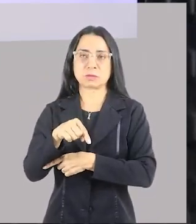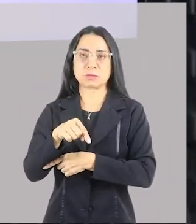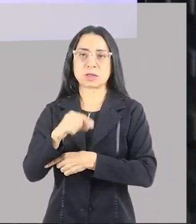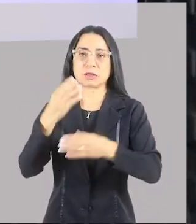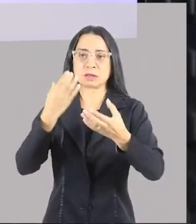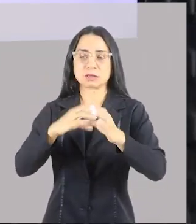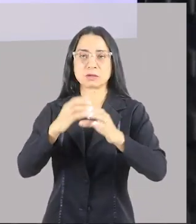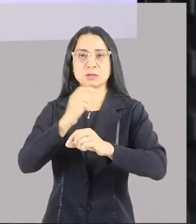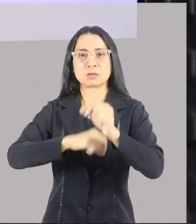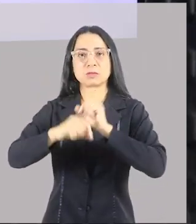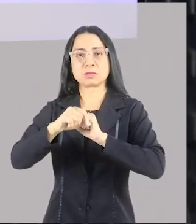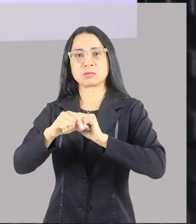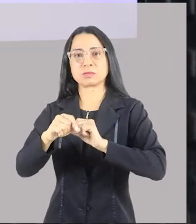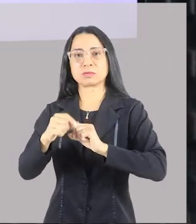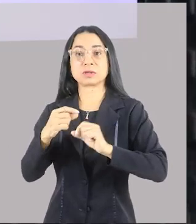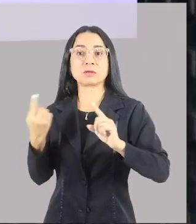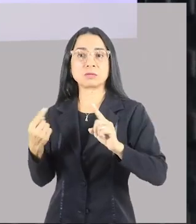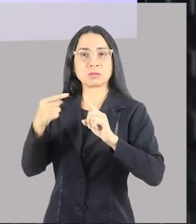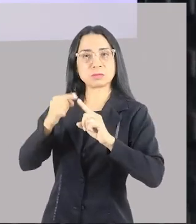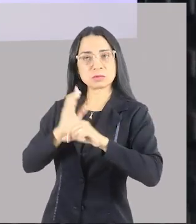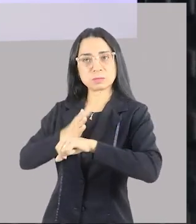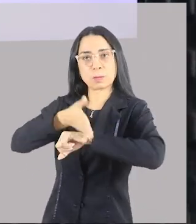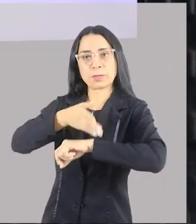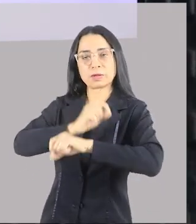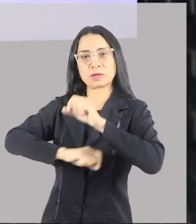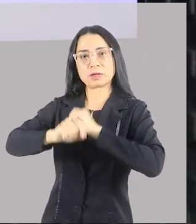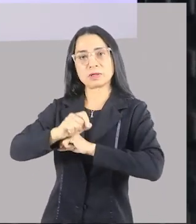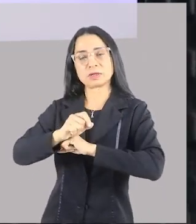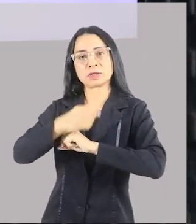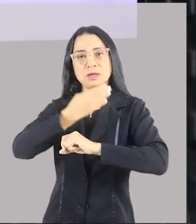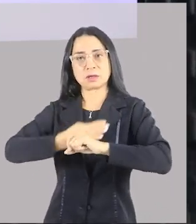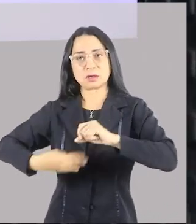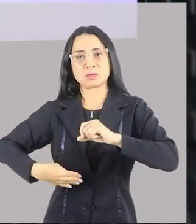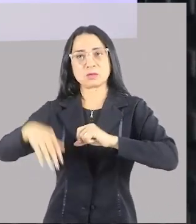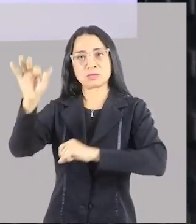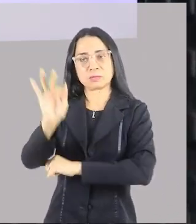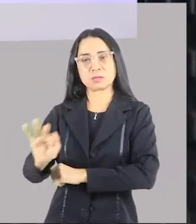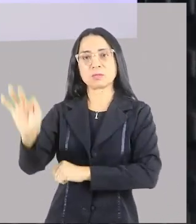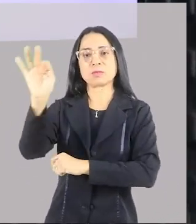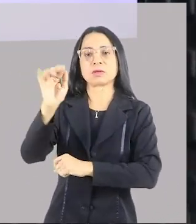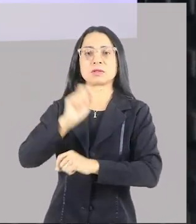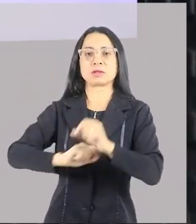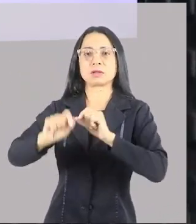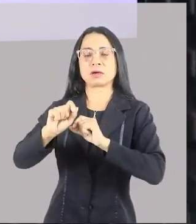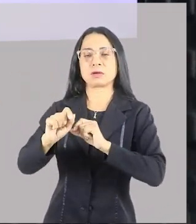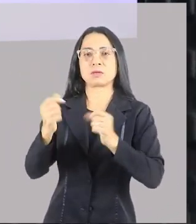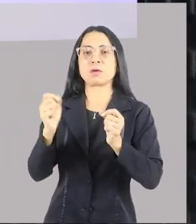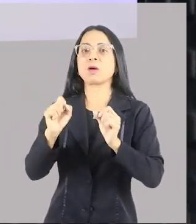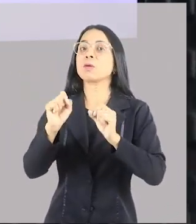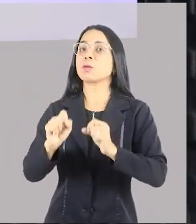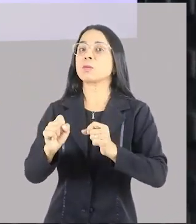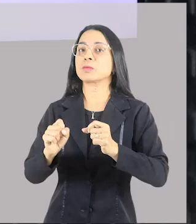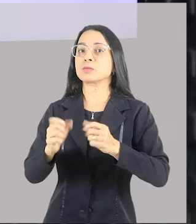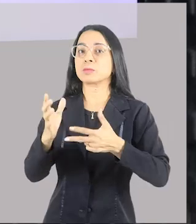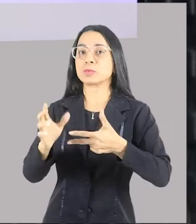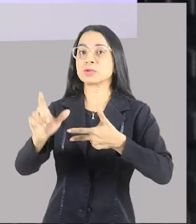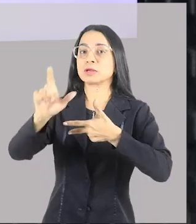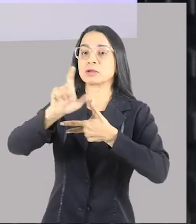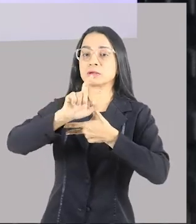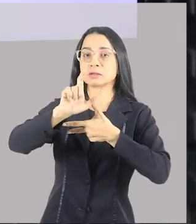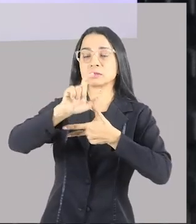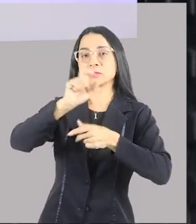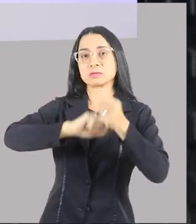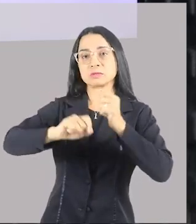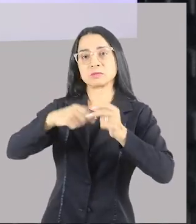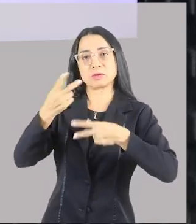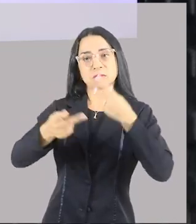que a gente visa ingressar nas carreiras da administração pública federal, da União, do Poder Executivo, eu estou falando dos